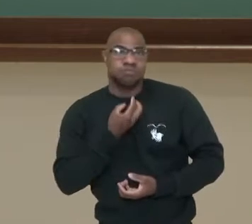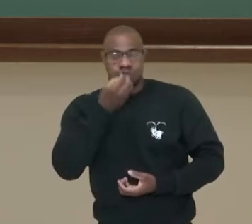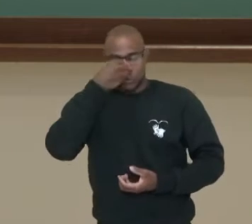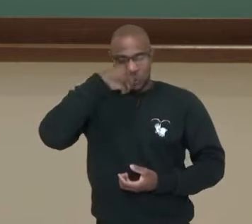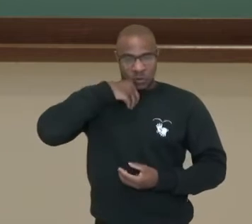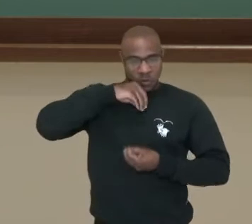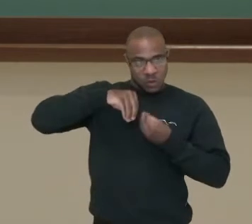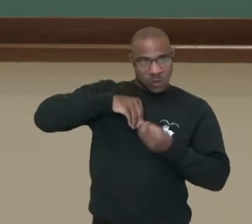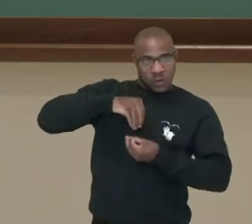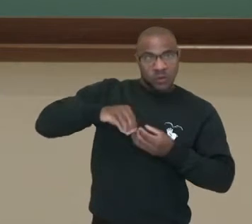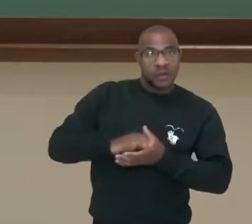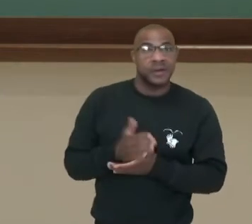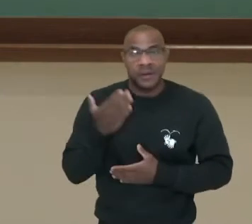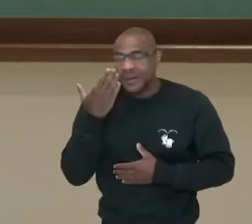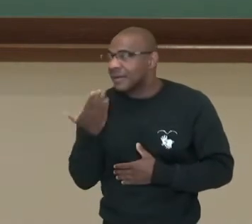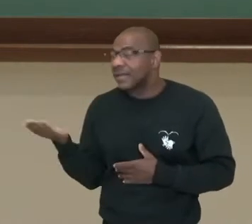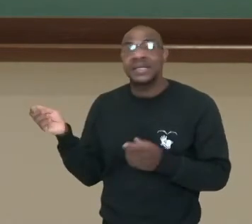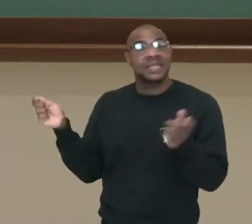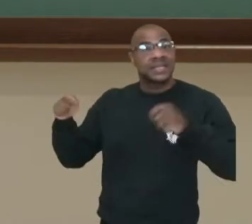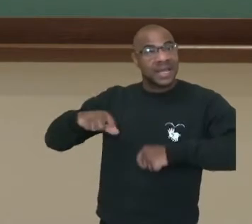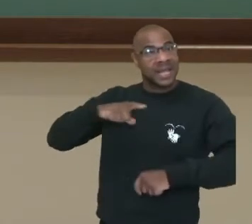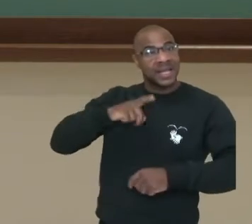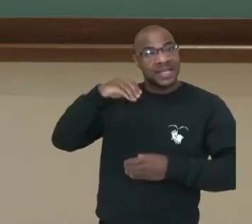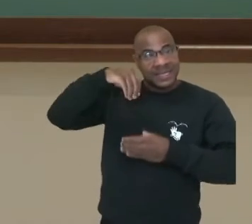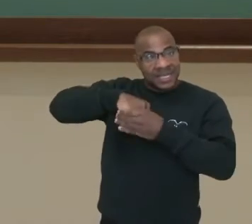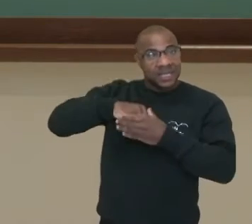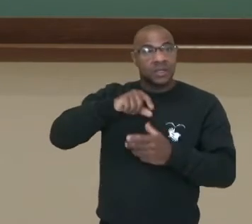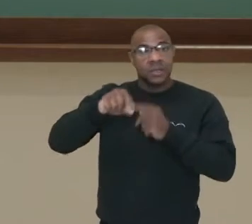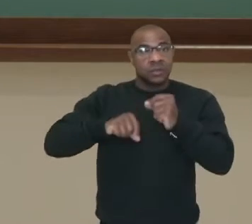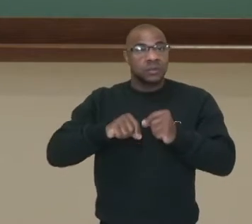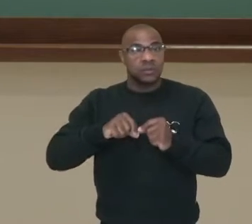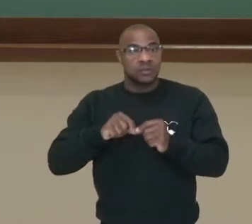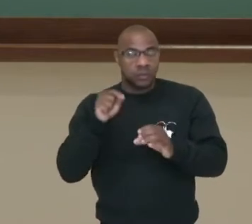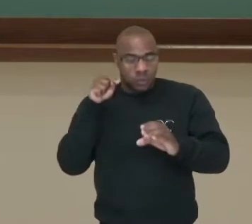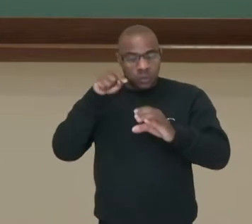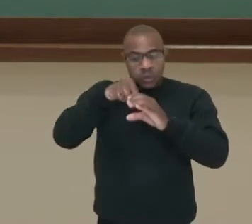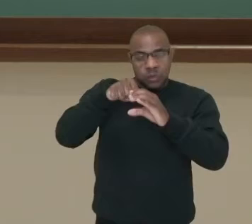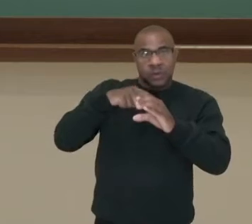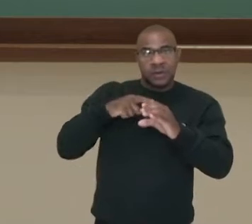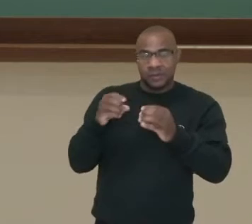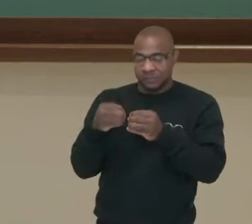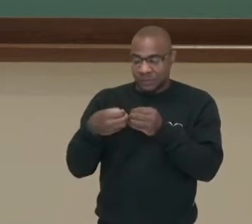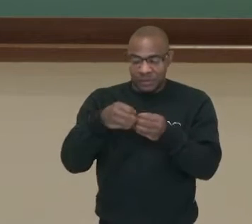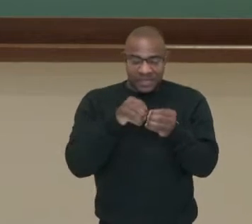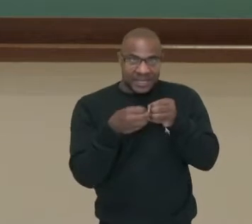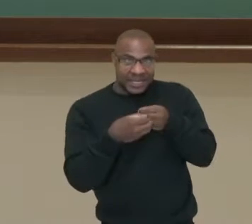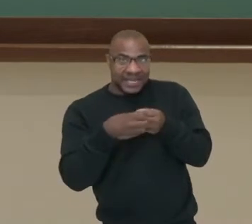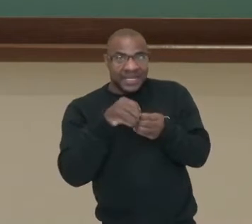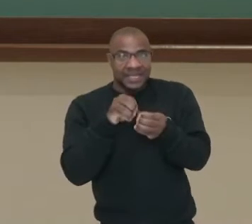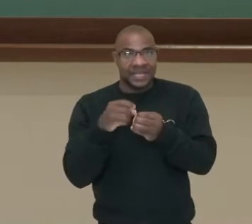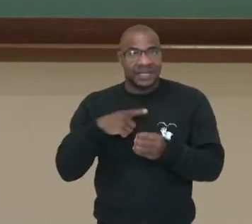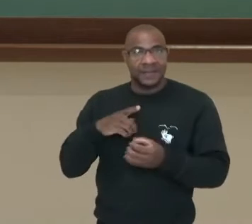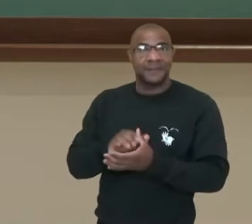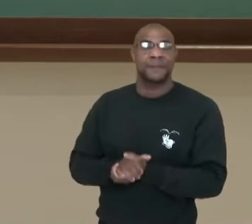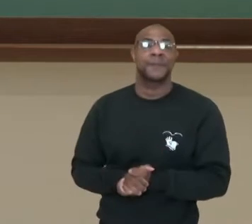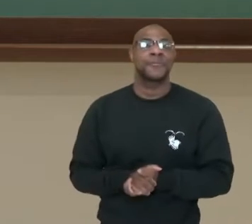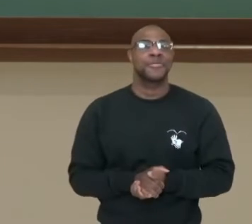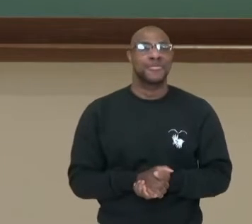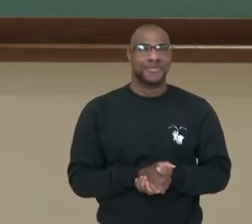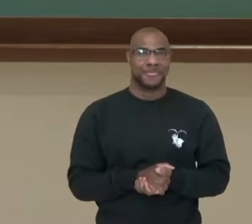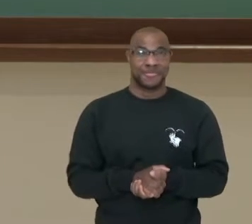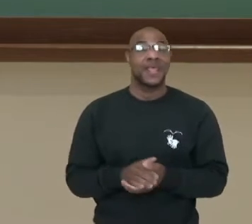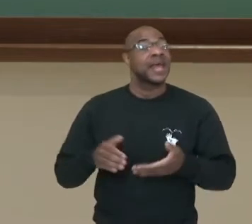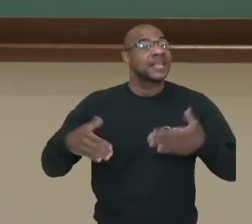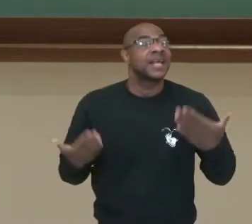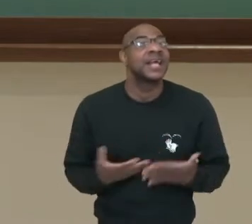chamada hemoglobina, que está ali no lugar do núcleo dessa célula, ok? Então,